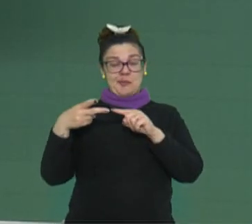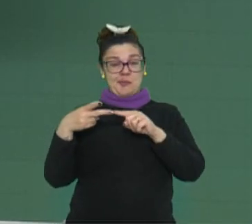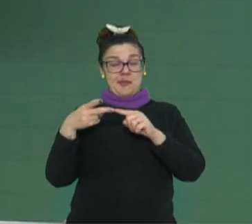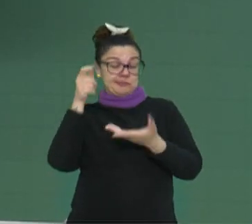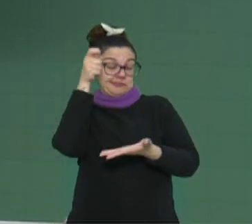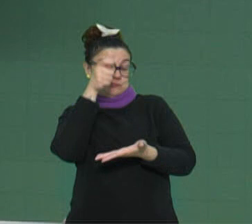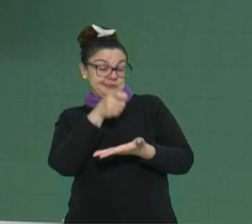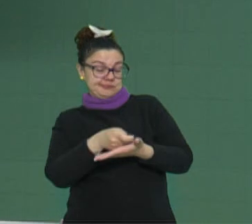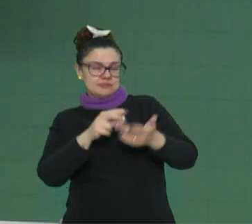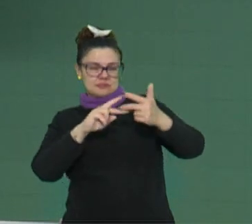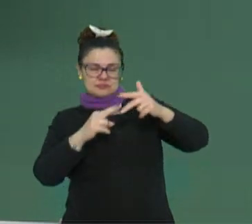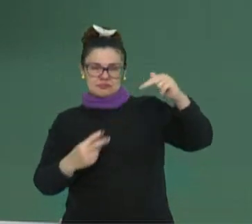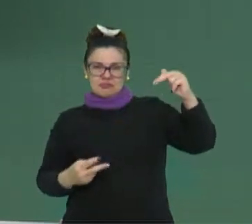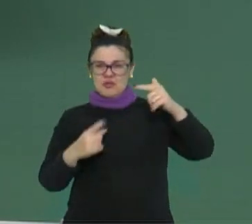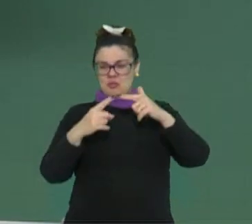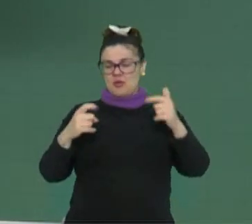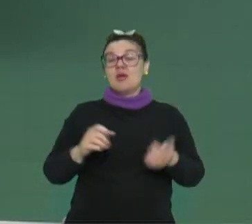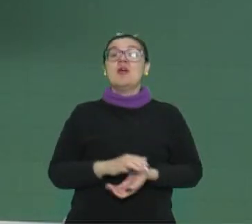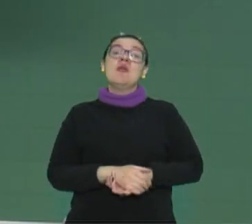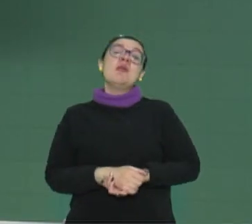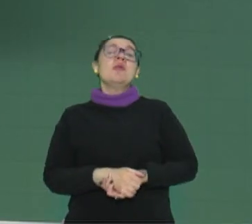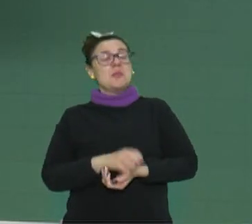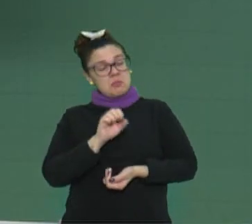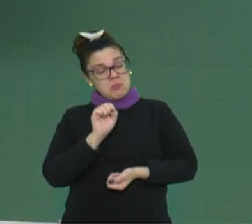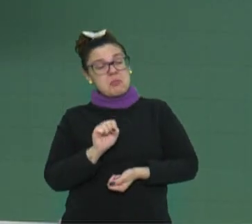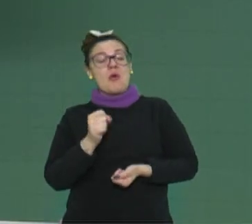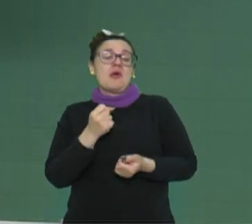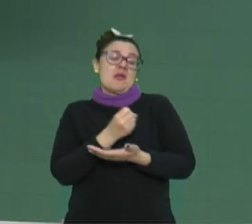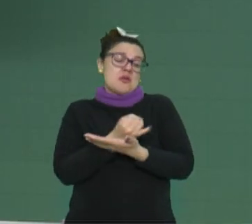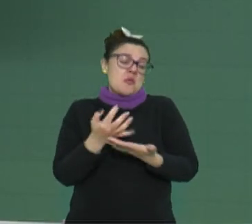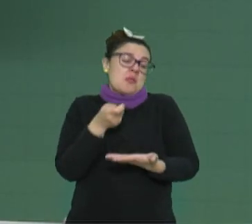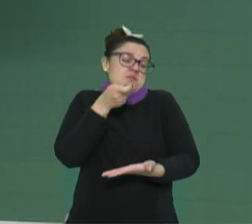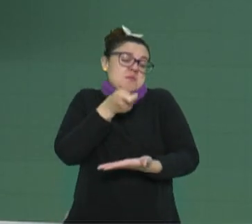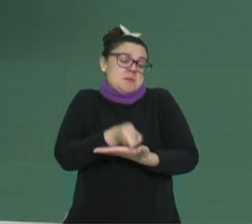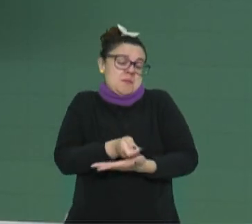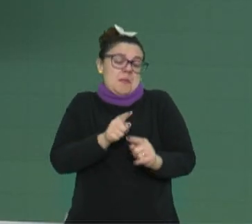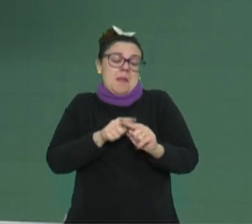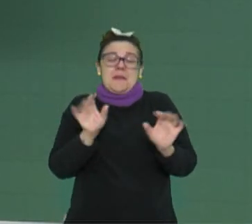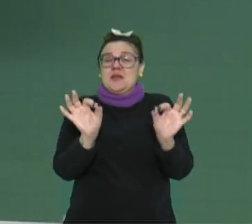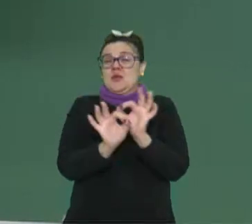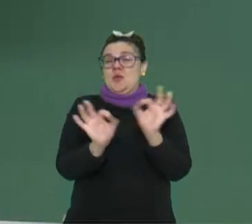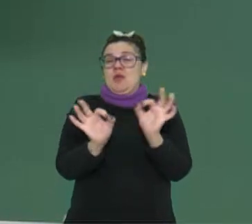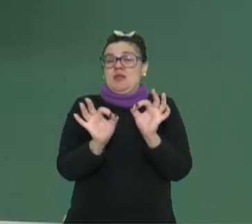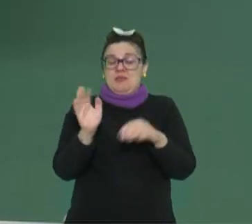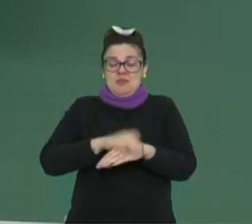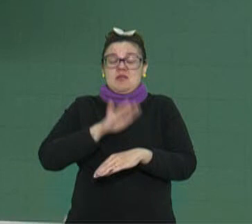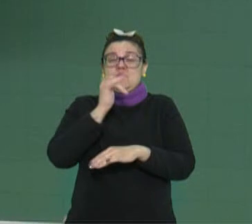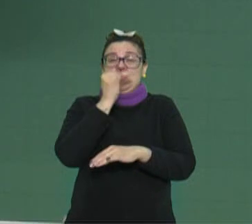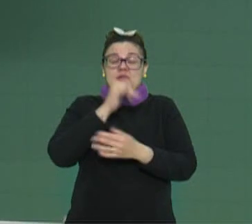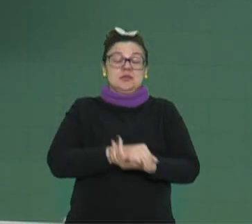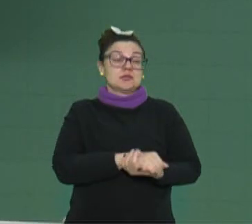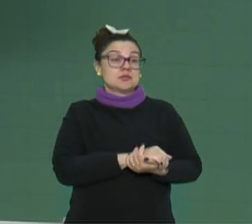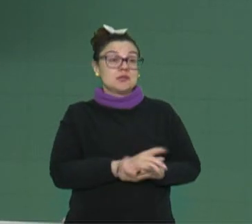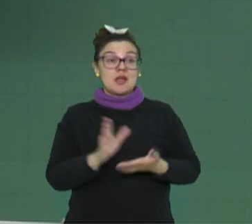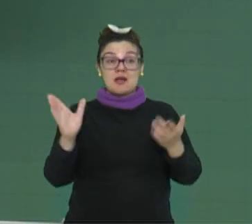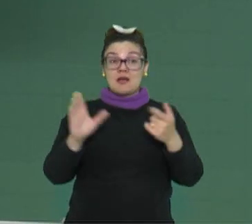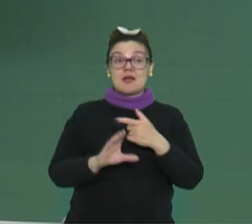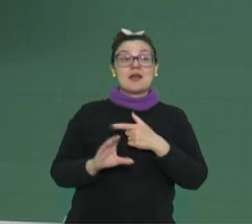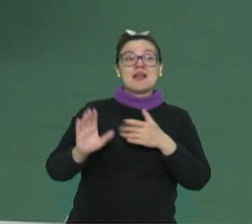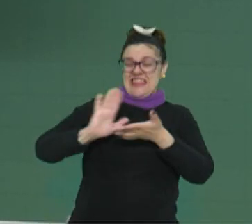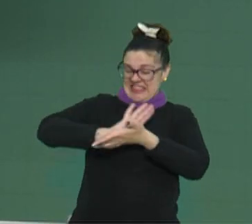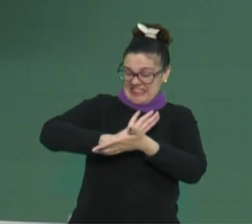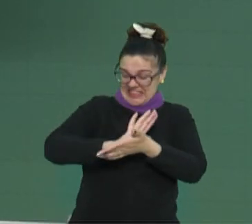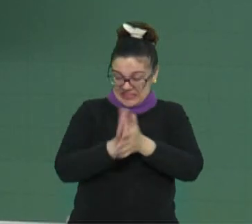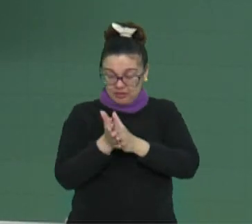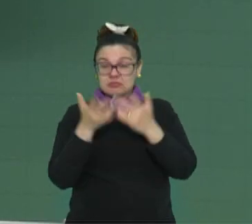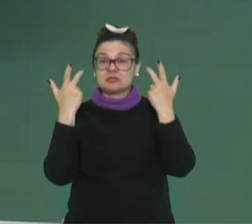Determinismo biológico. Pode ser até que exista alguma determinação biológica ali, mas não é o X da questão. Degradação da natureza?